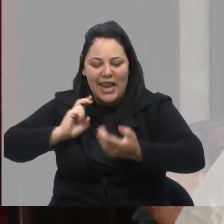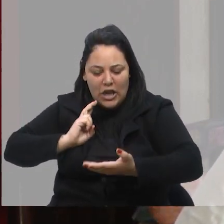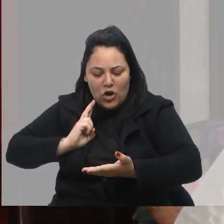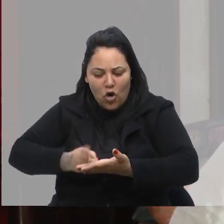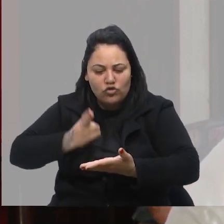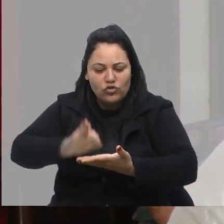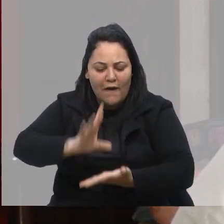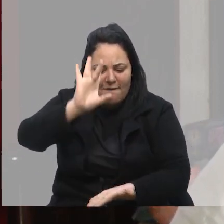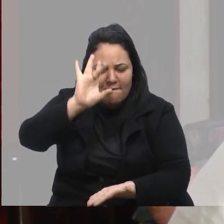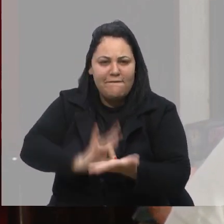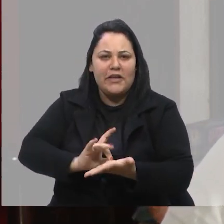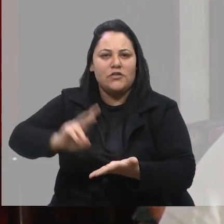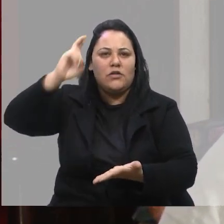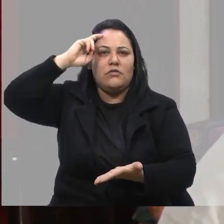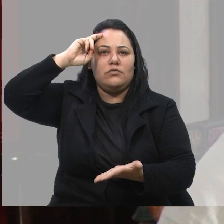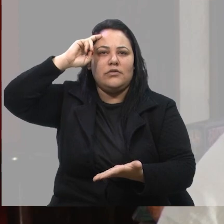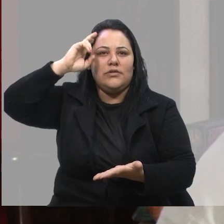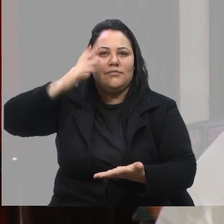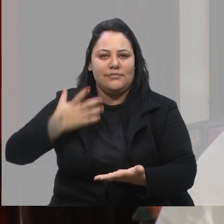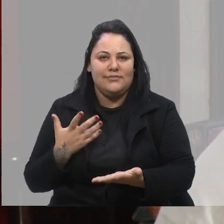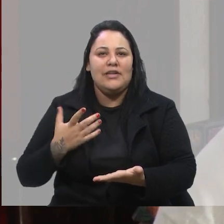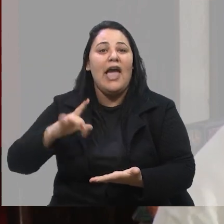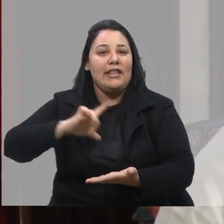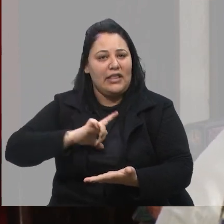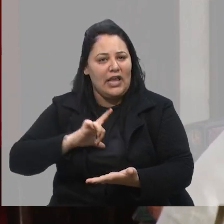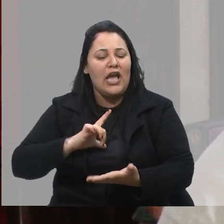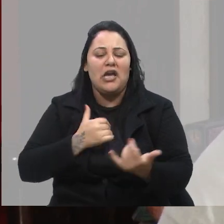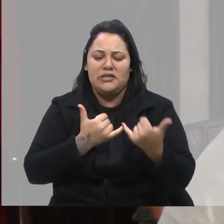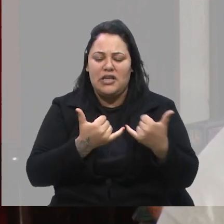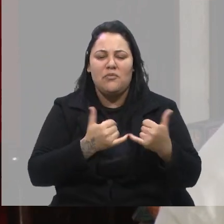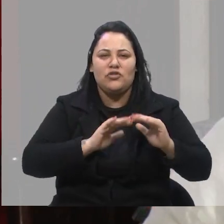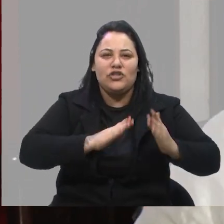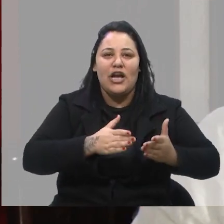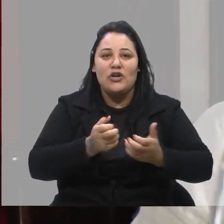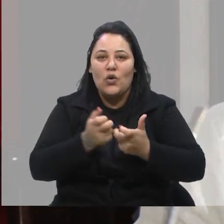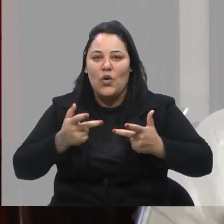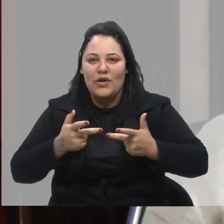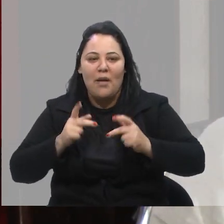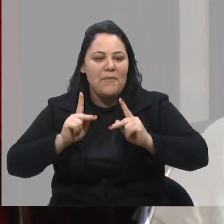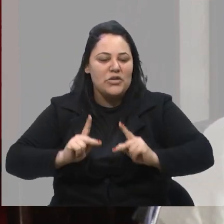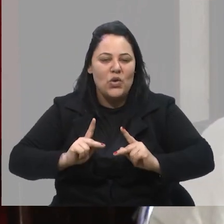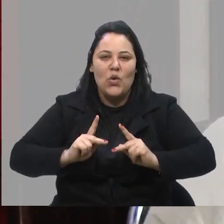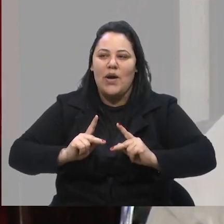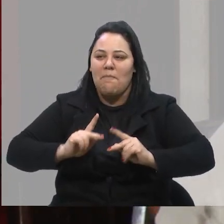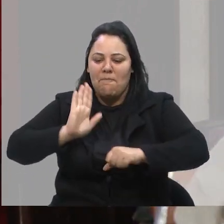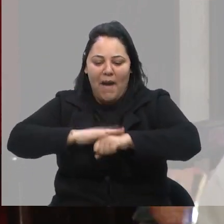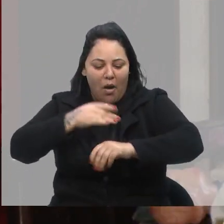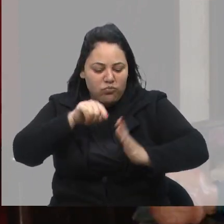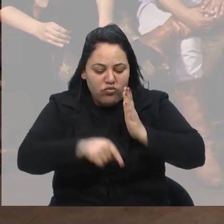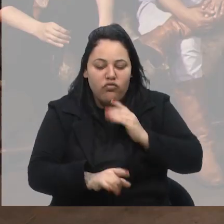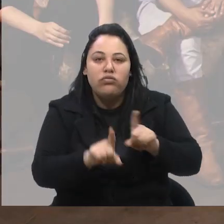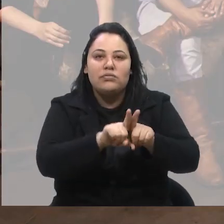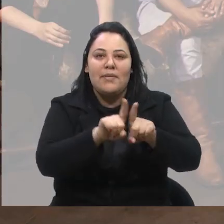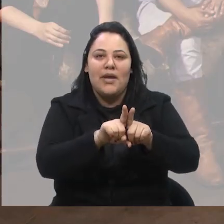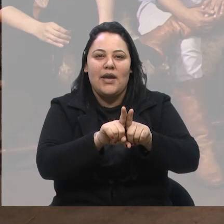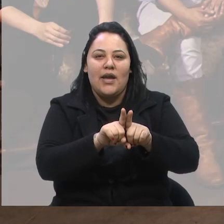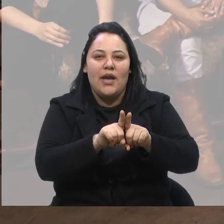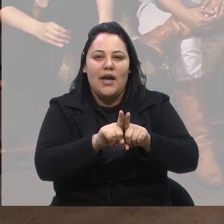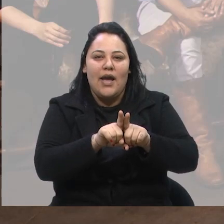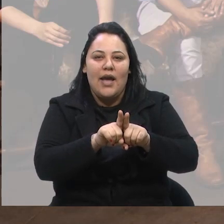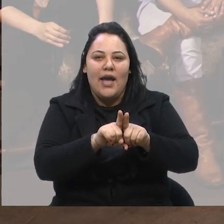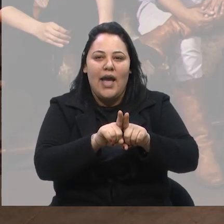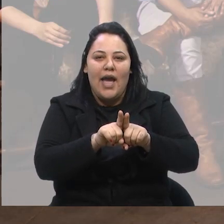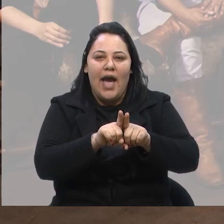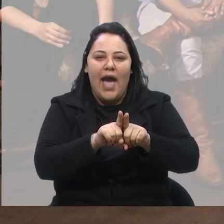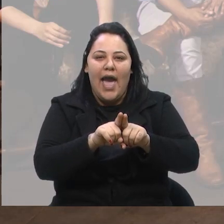mantém cultural. Existem exemplos e coisas que as pessoas criam mais complexas e que ela vai e vem.